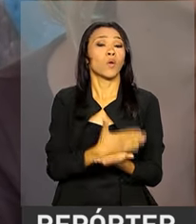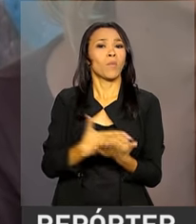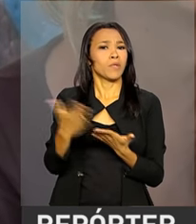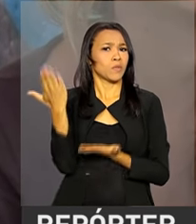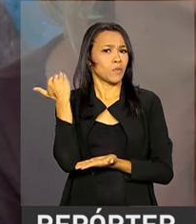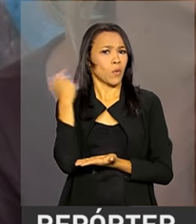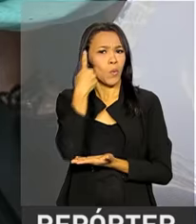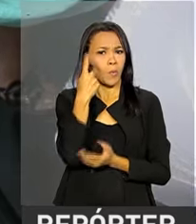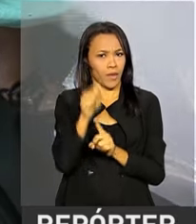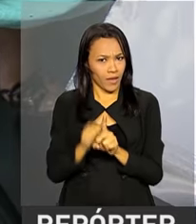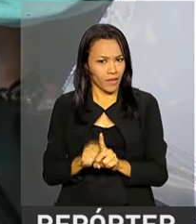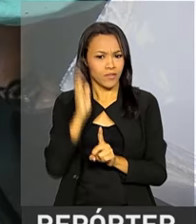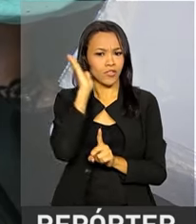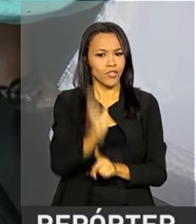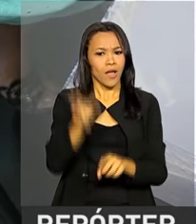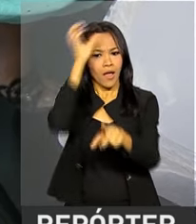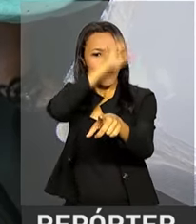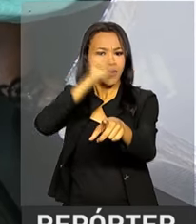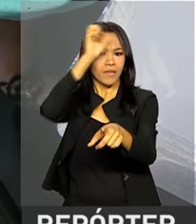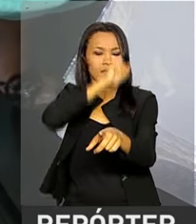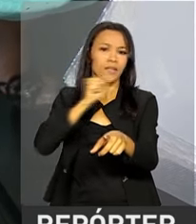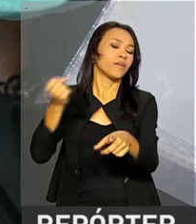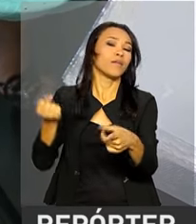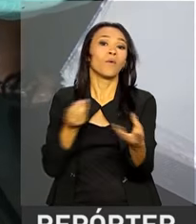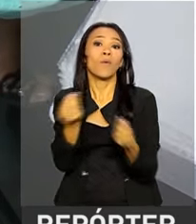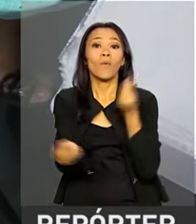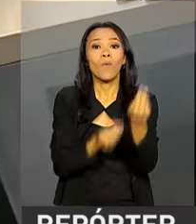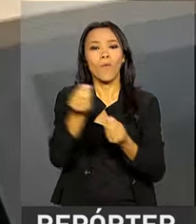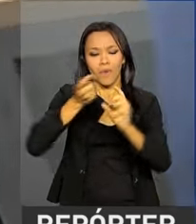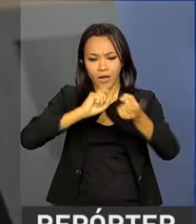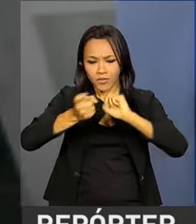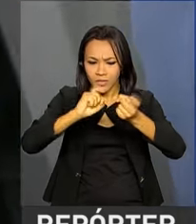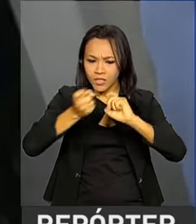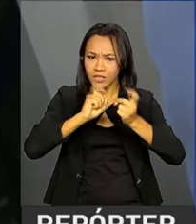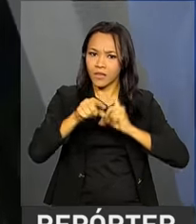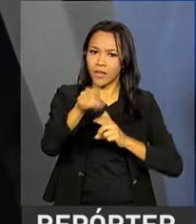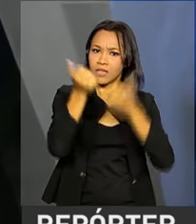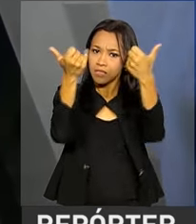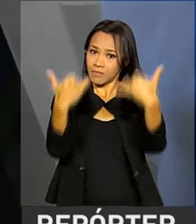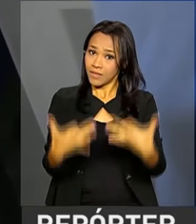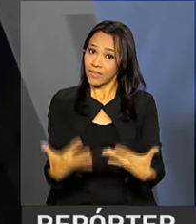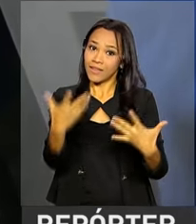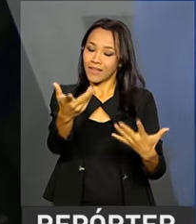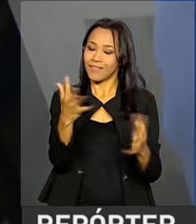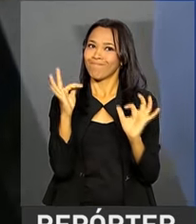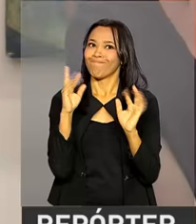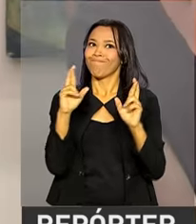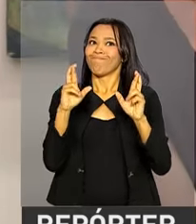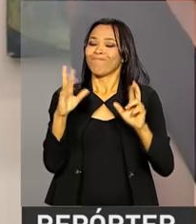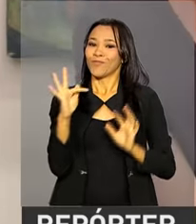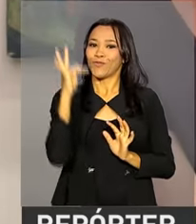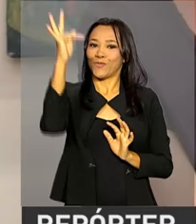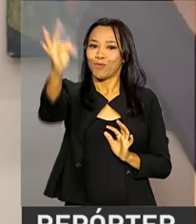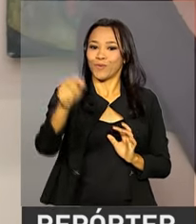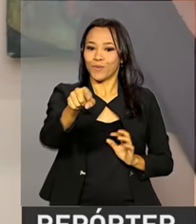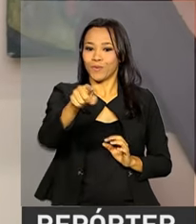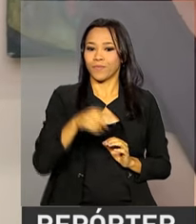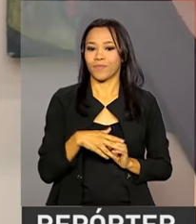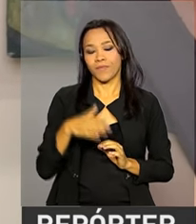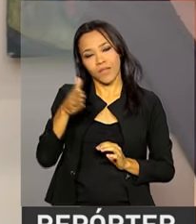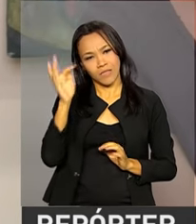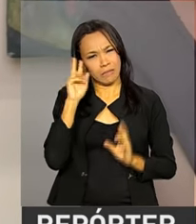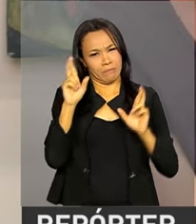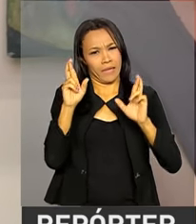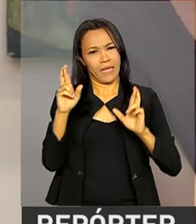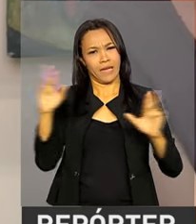cerca de um mês e já aprendeu noções básicas de administração ele fala das expectativas para o futuro Espero sua melhoria